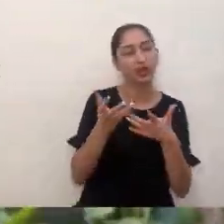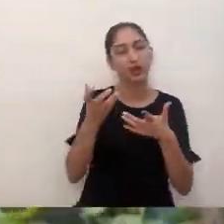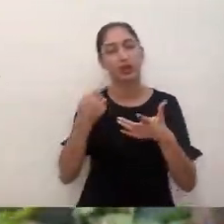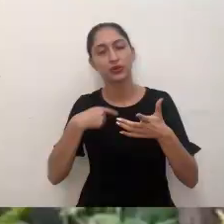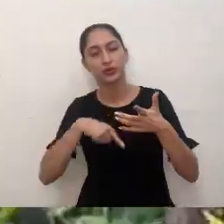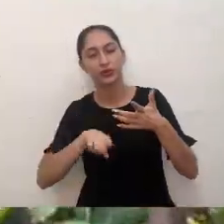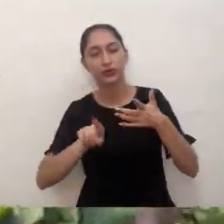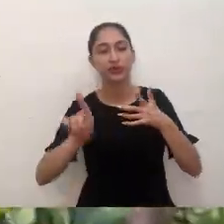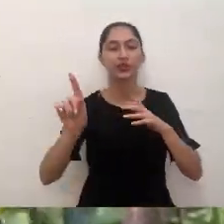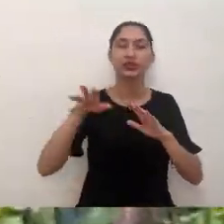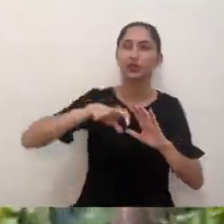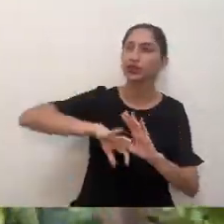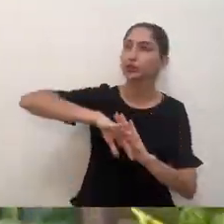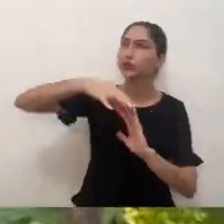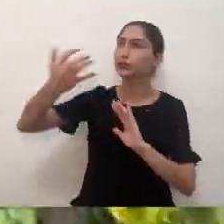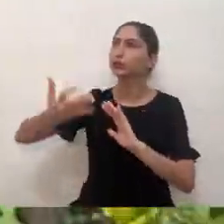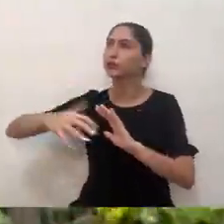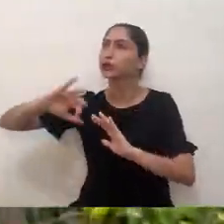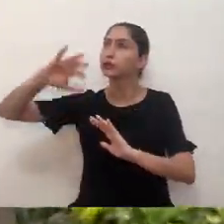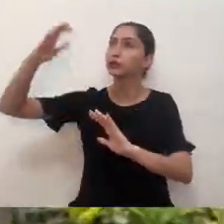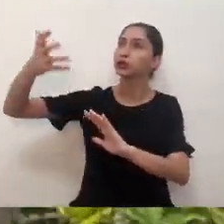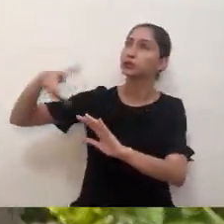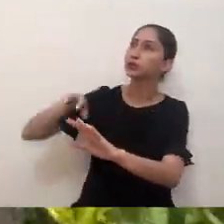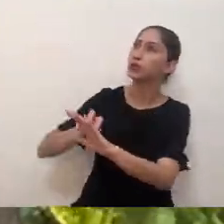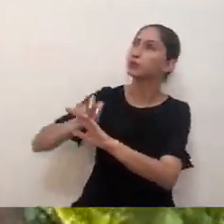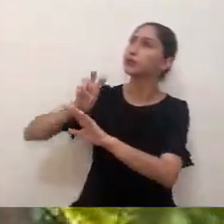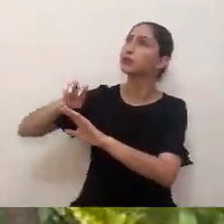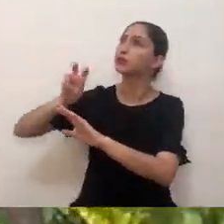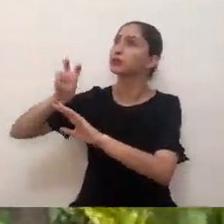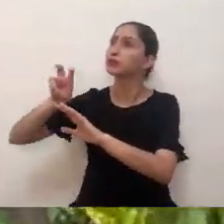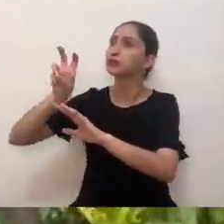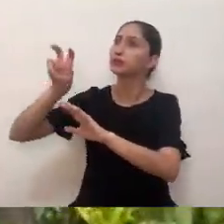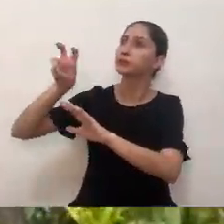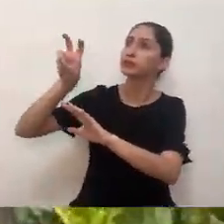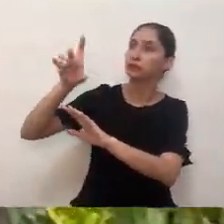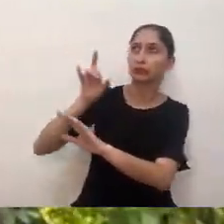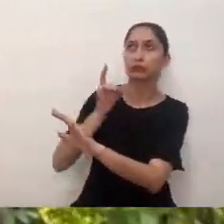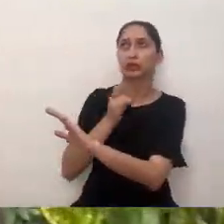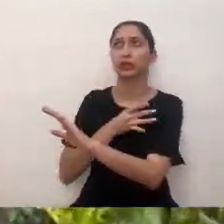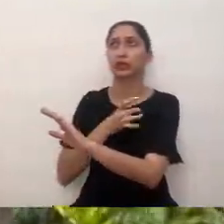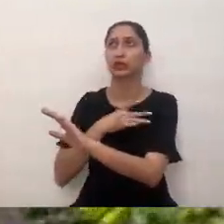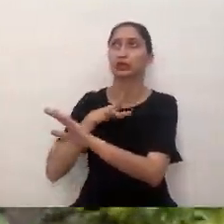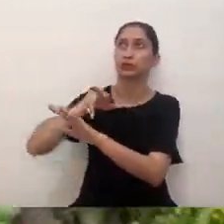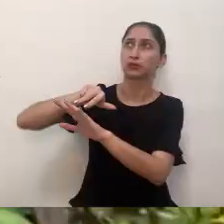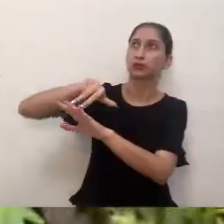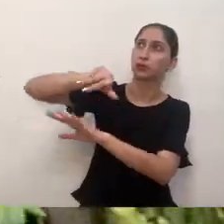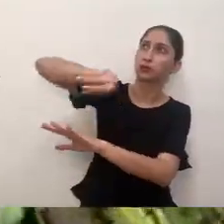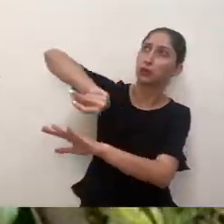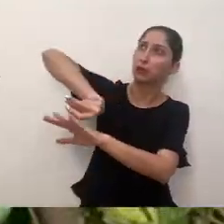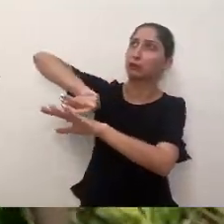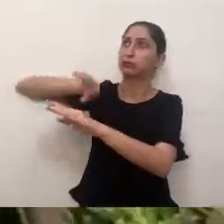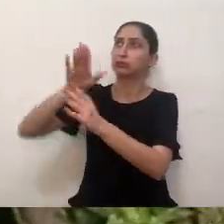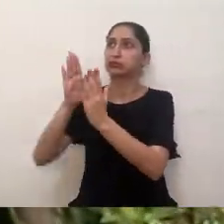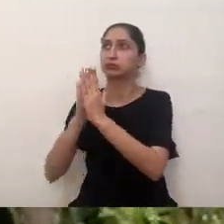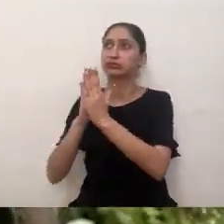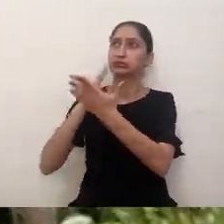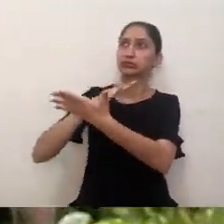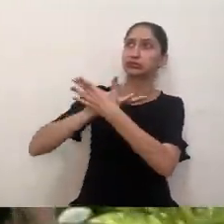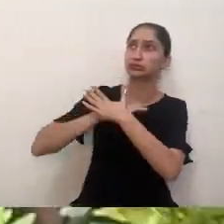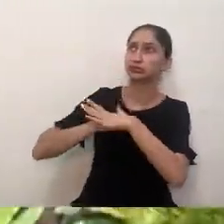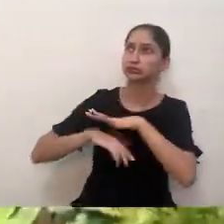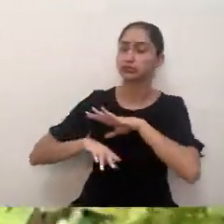soldado, na subida da ladeira, lira do soldado, tenho medo de cair, oh, leva